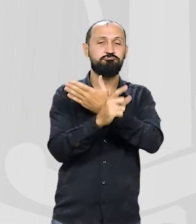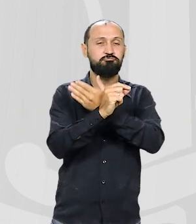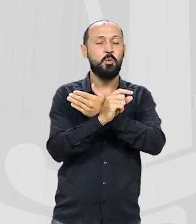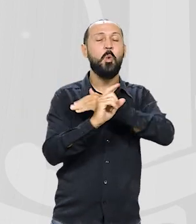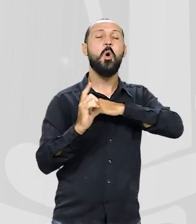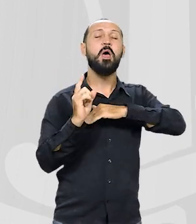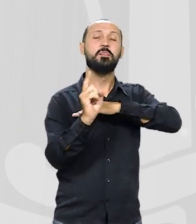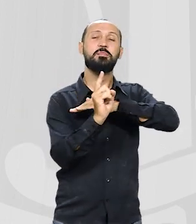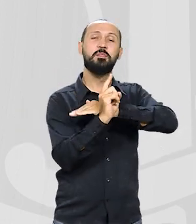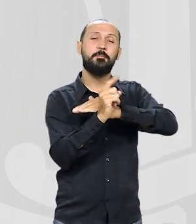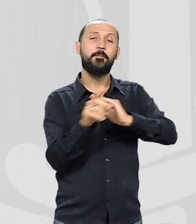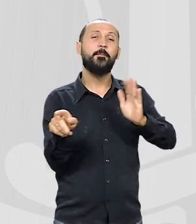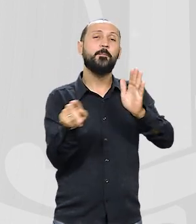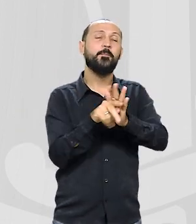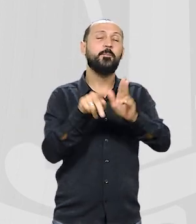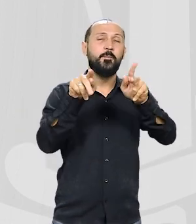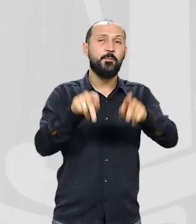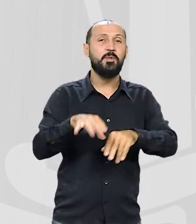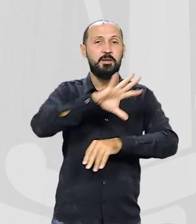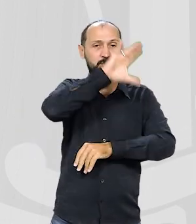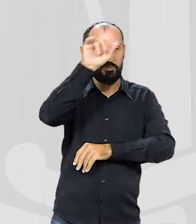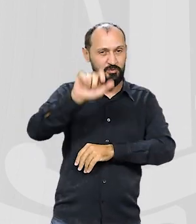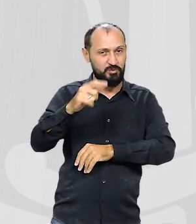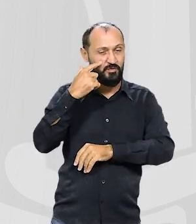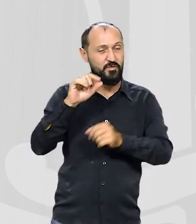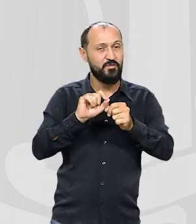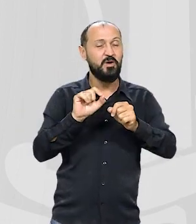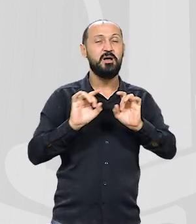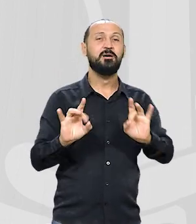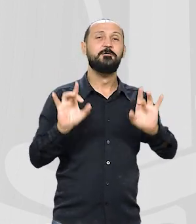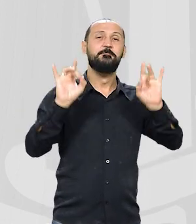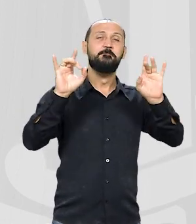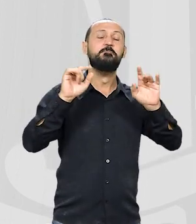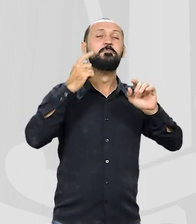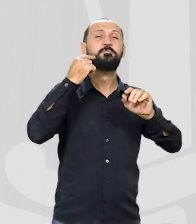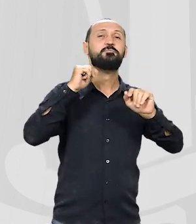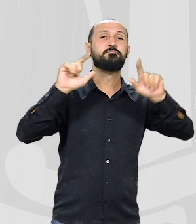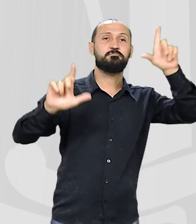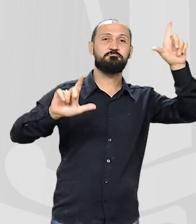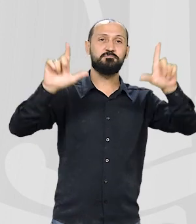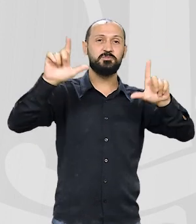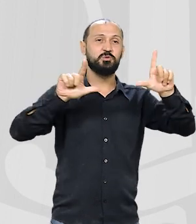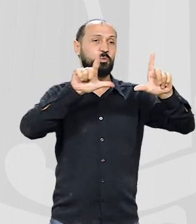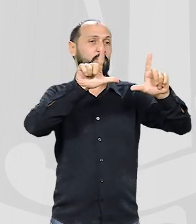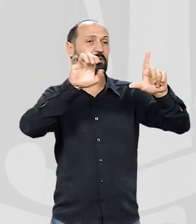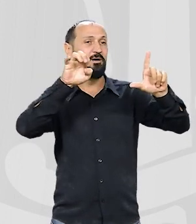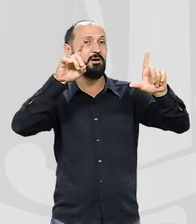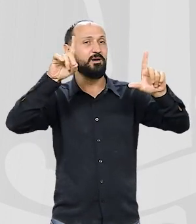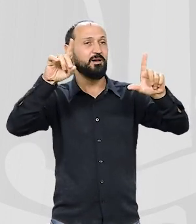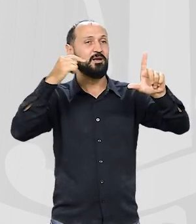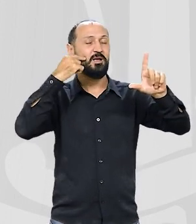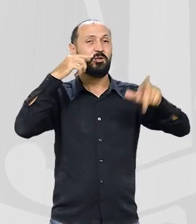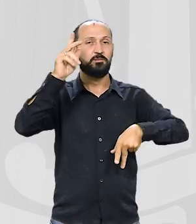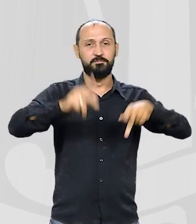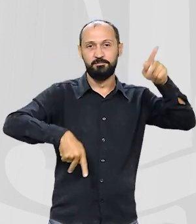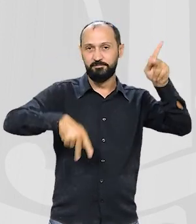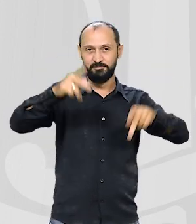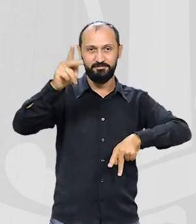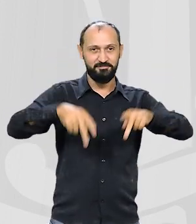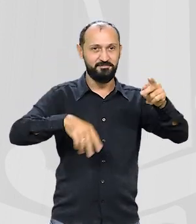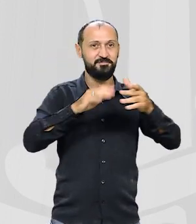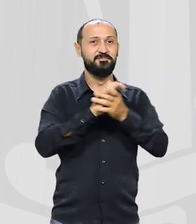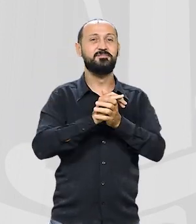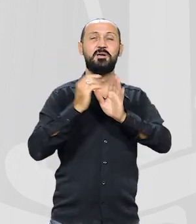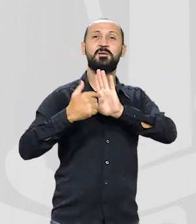os atendimentos da Defensoria Pública de Mato Grosso do Sul foram destaque no maior painel de LED do estado, na Afonso